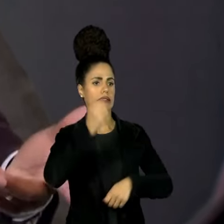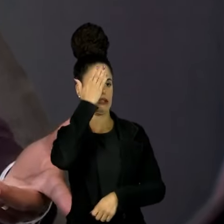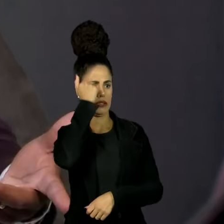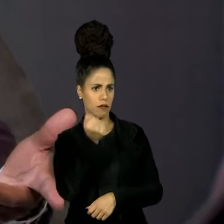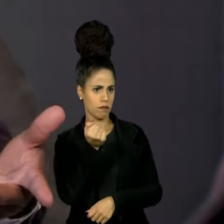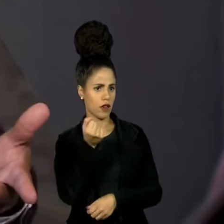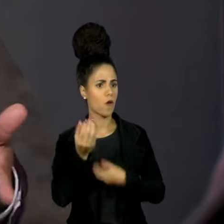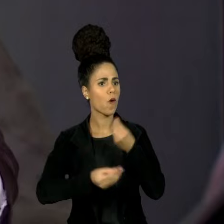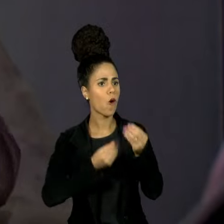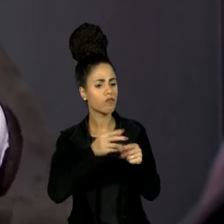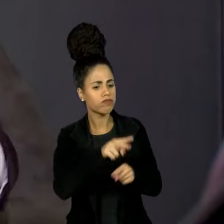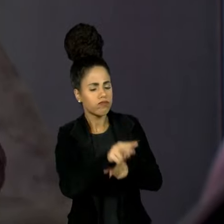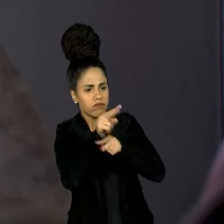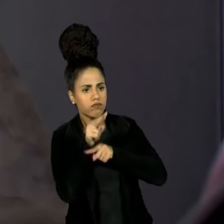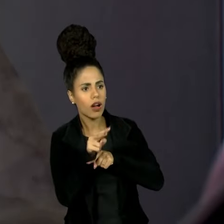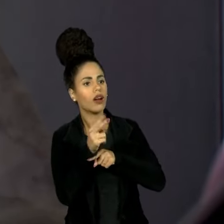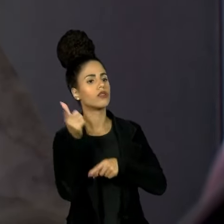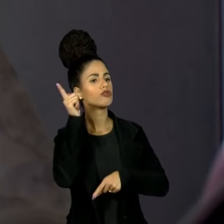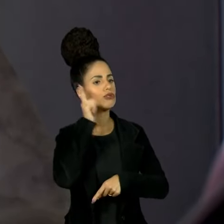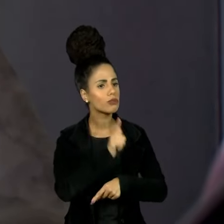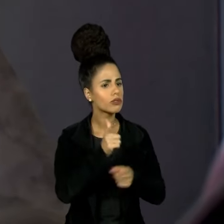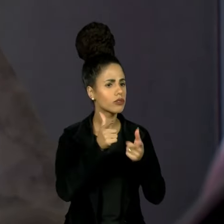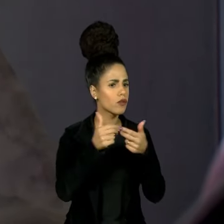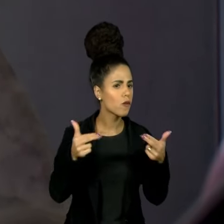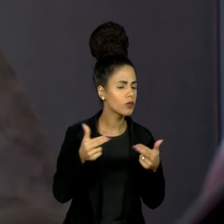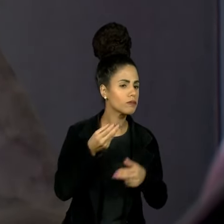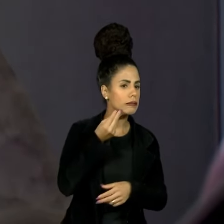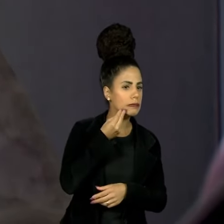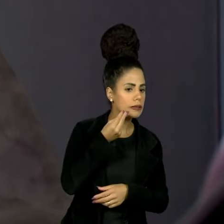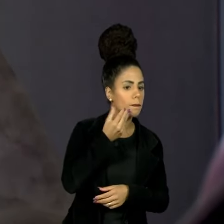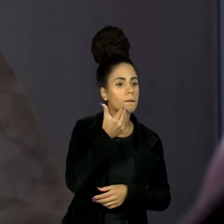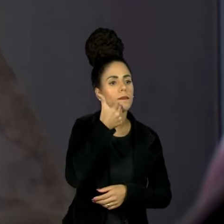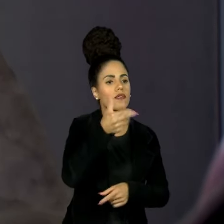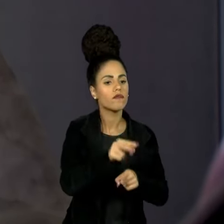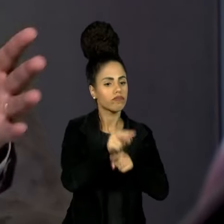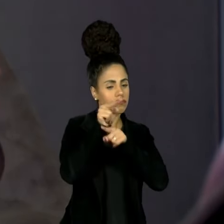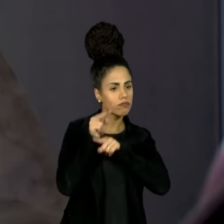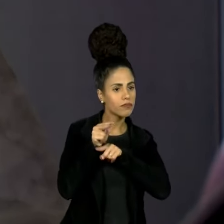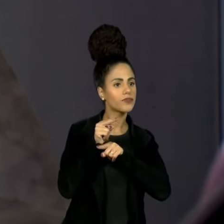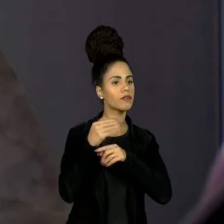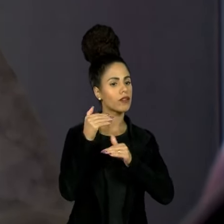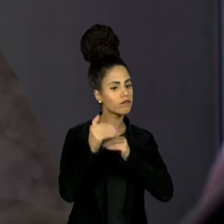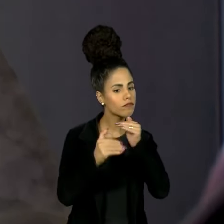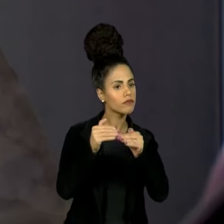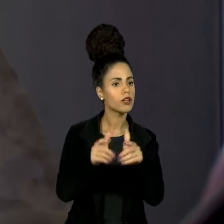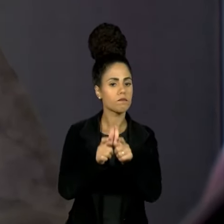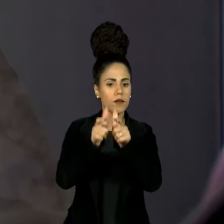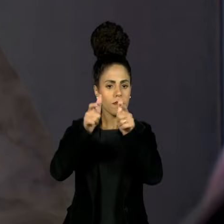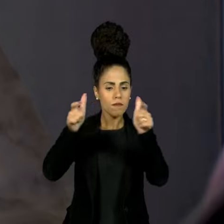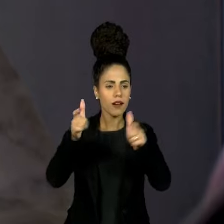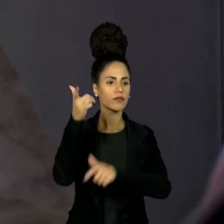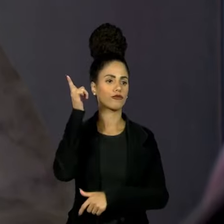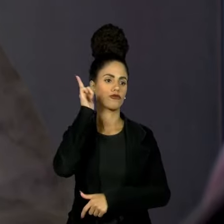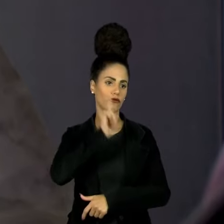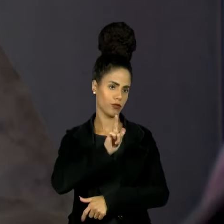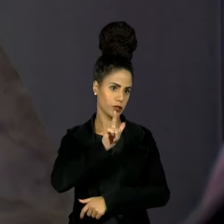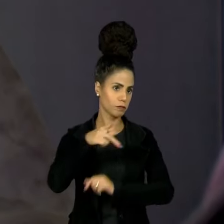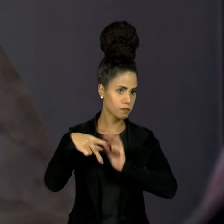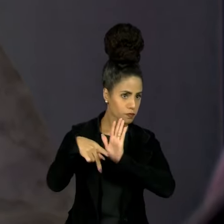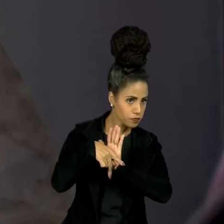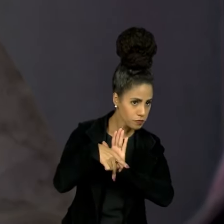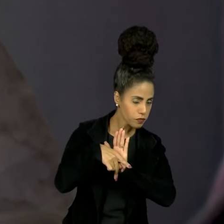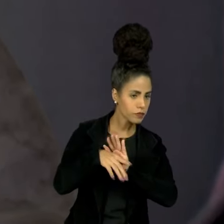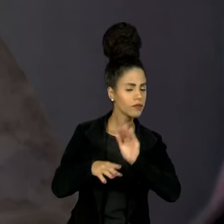ter acesso a crédito, criar as condições para ter crédito e seguir, então, com essa expansão do negócio, não